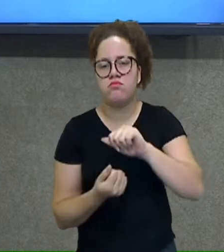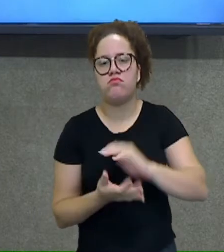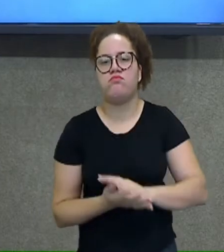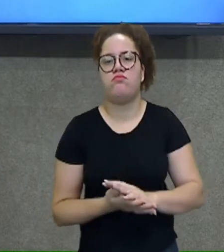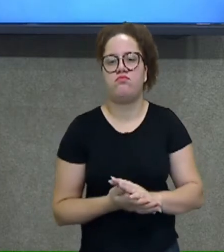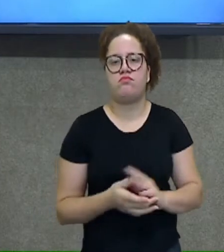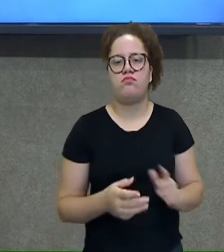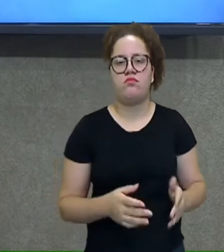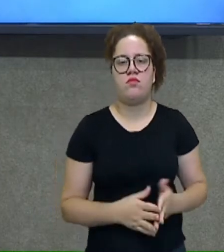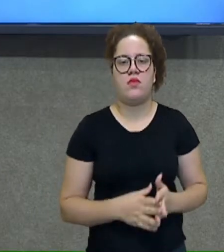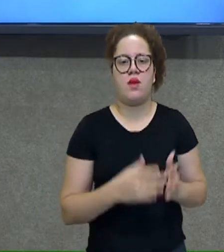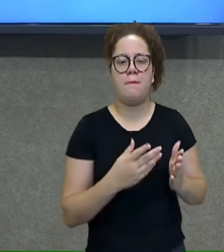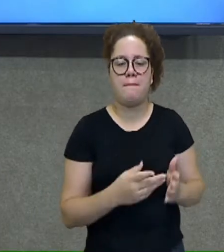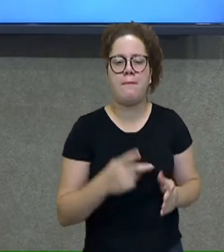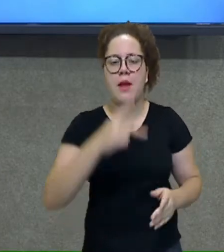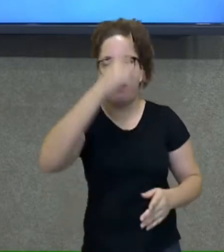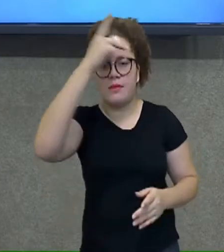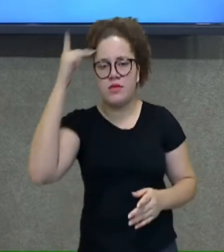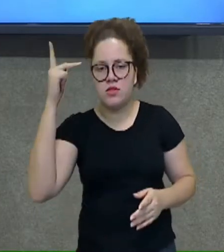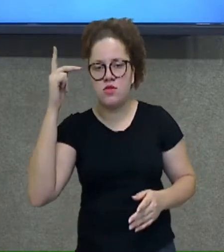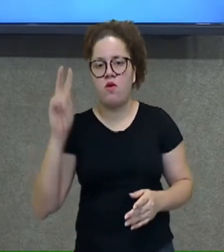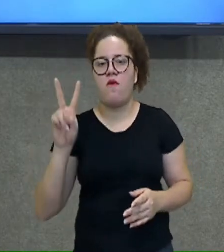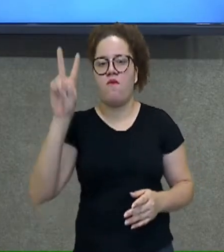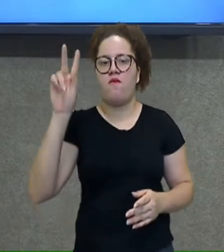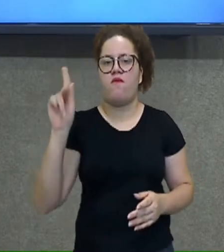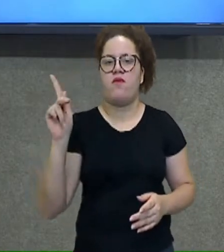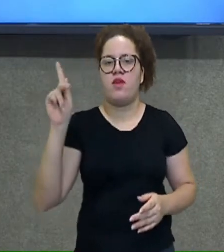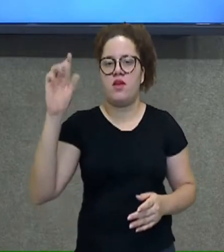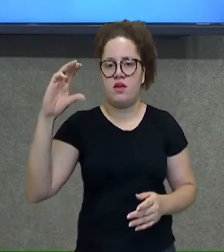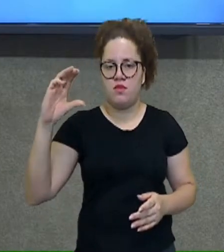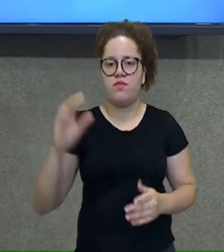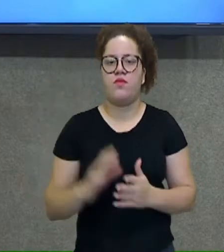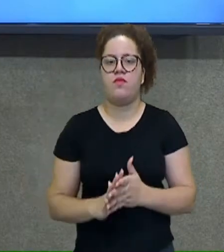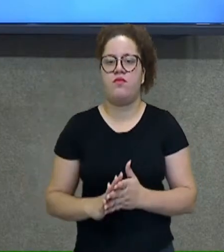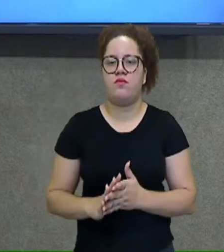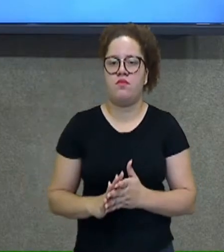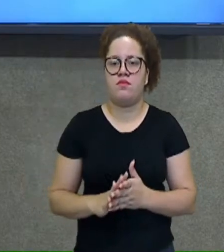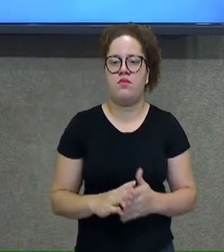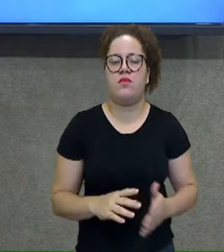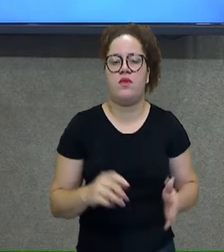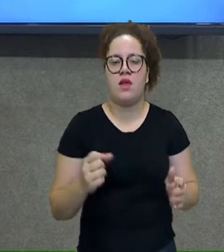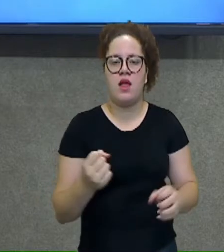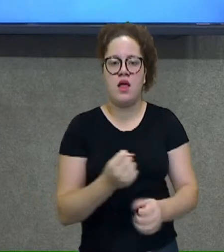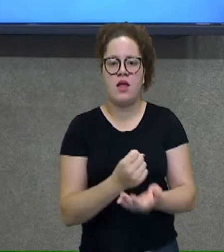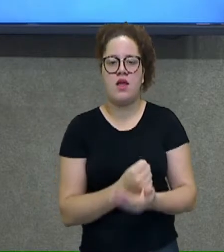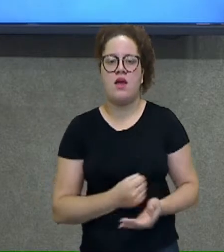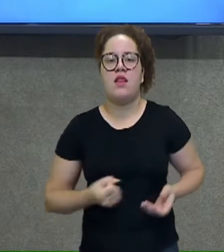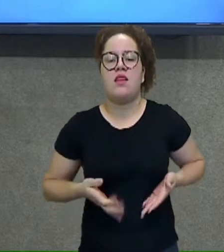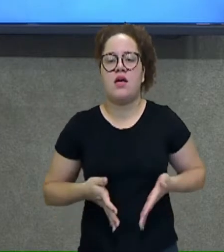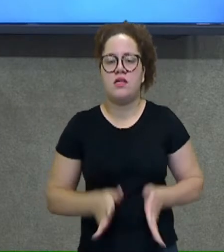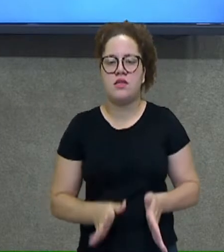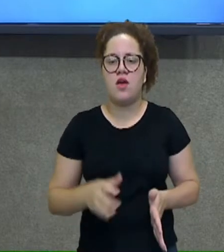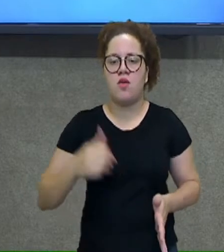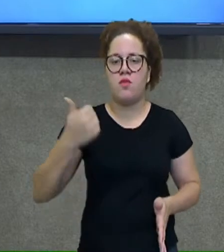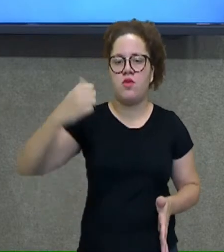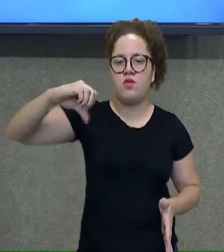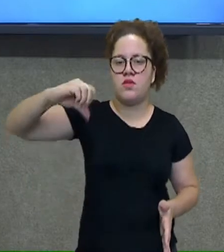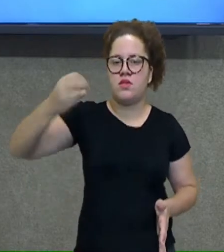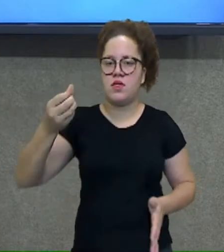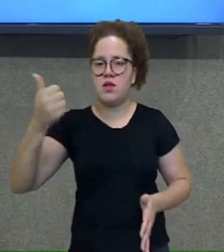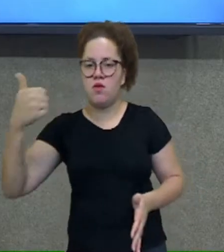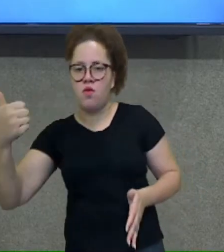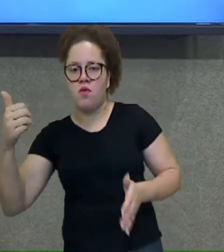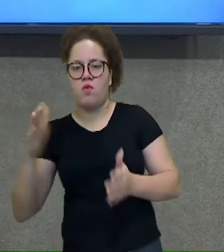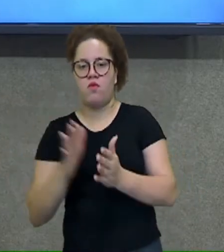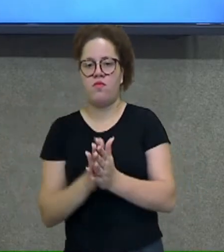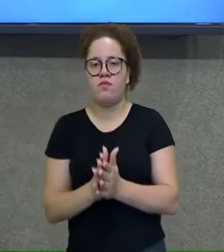Esse é o artista. Vicky Muniz nasceu em 1961. Ele é um artista plástico brasileiro, fotógrafo, pintor, e é